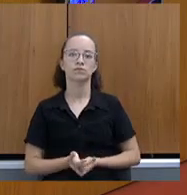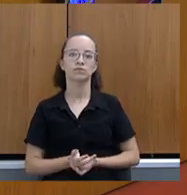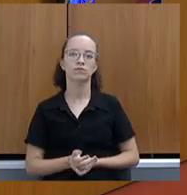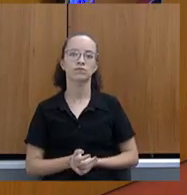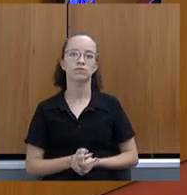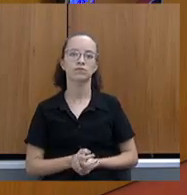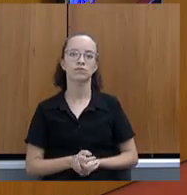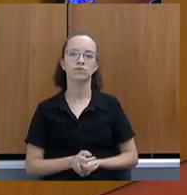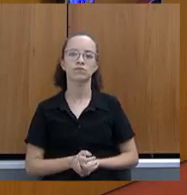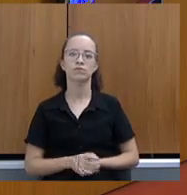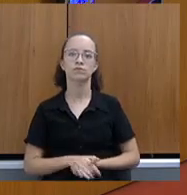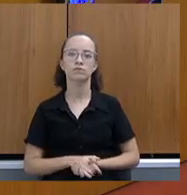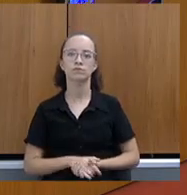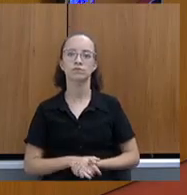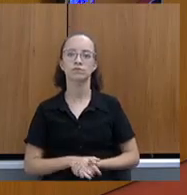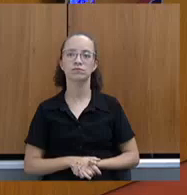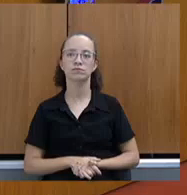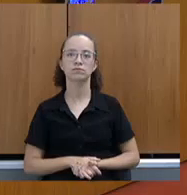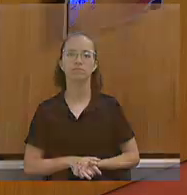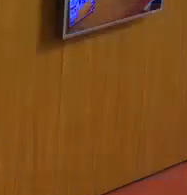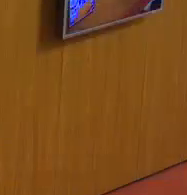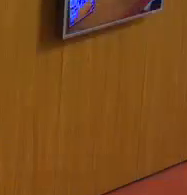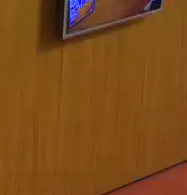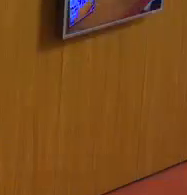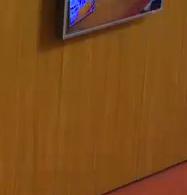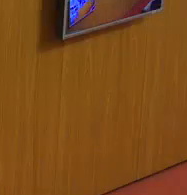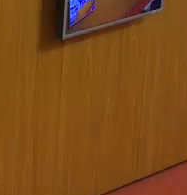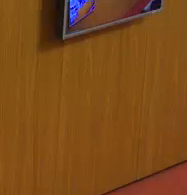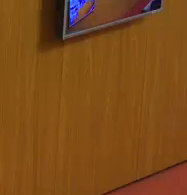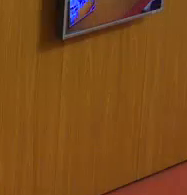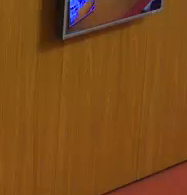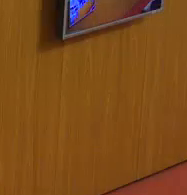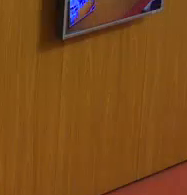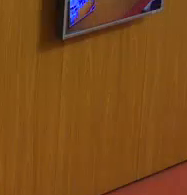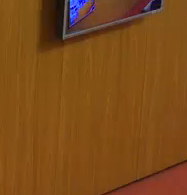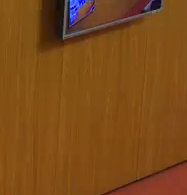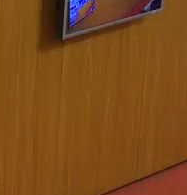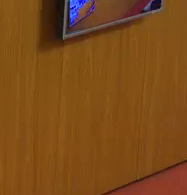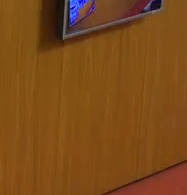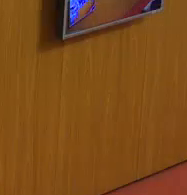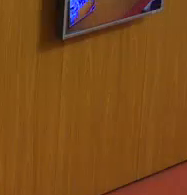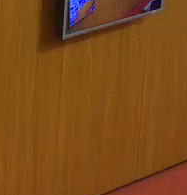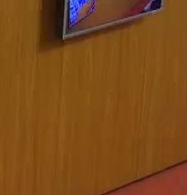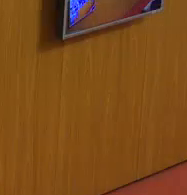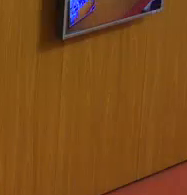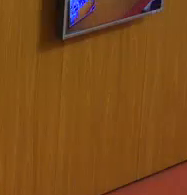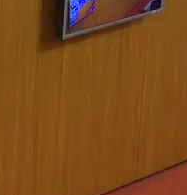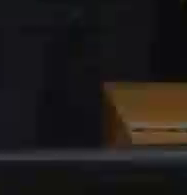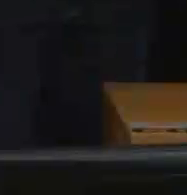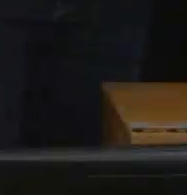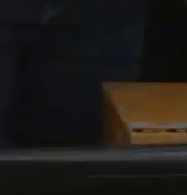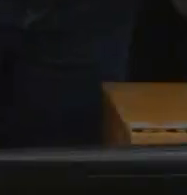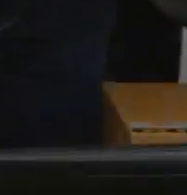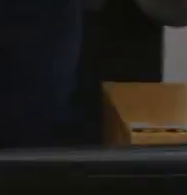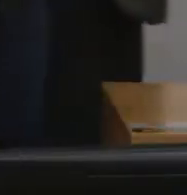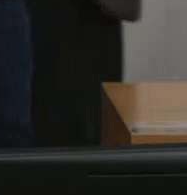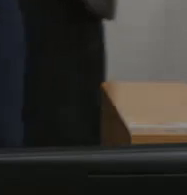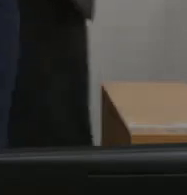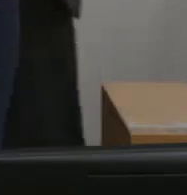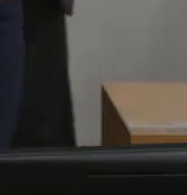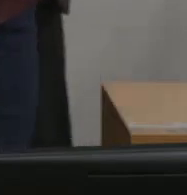sim deputada tem a liberdade em fazer de forma oral e posteriormente a nossa